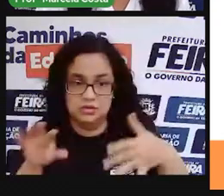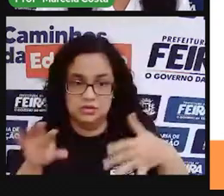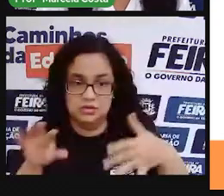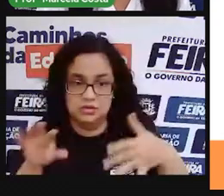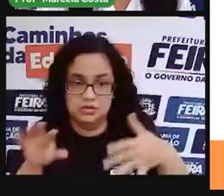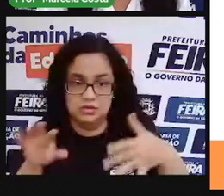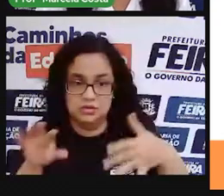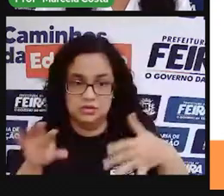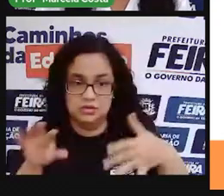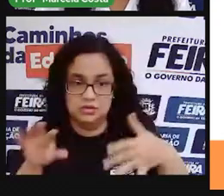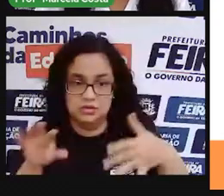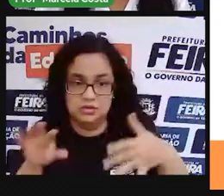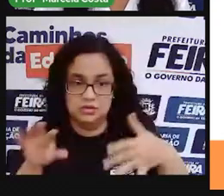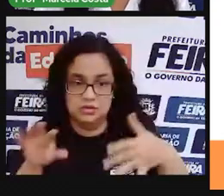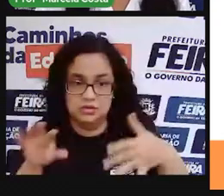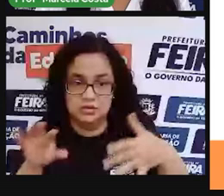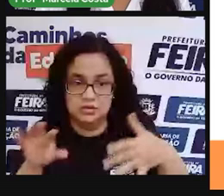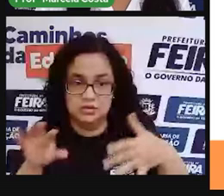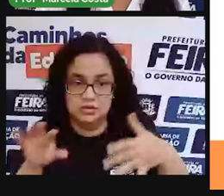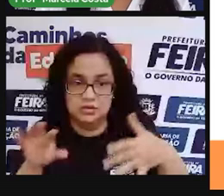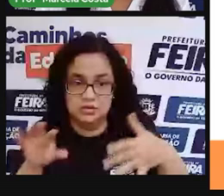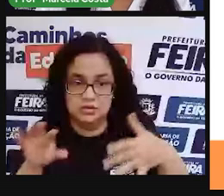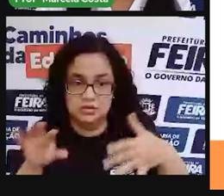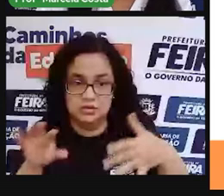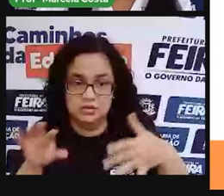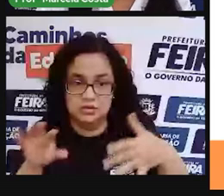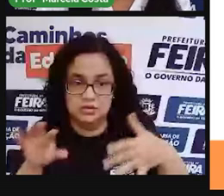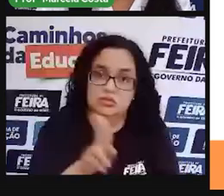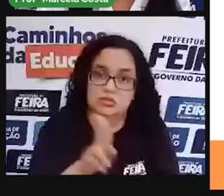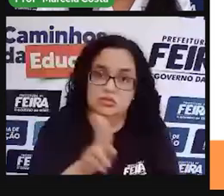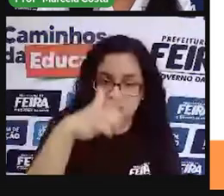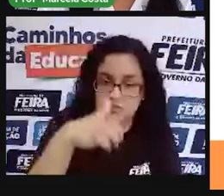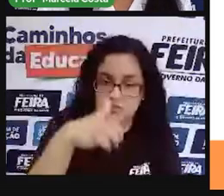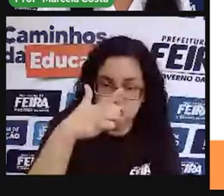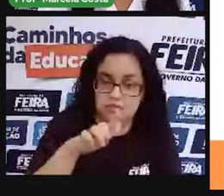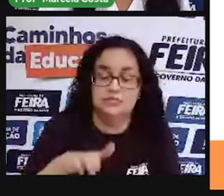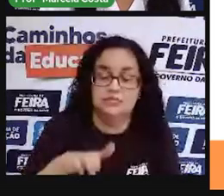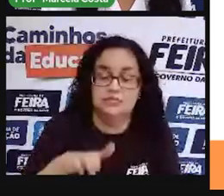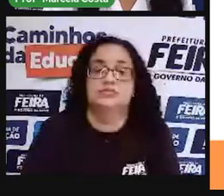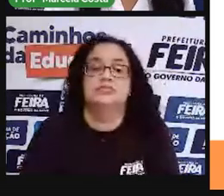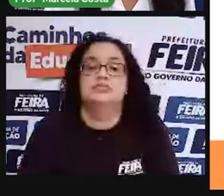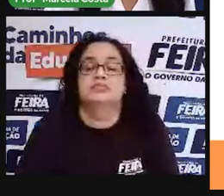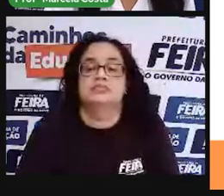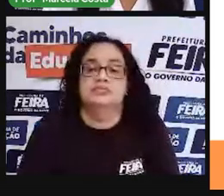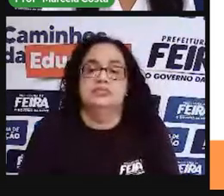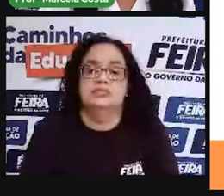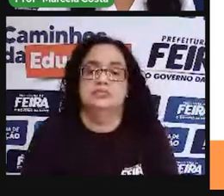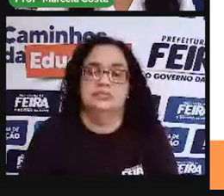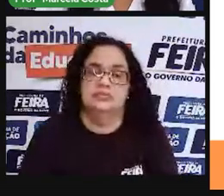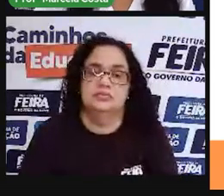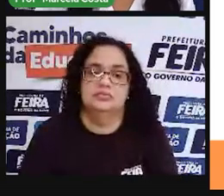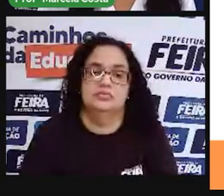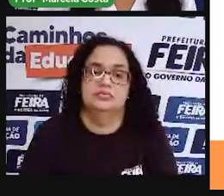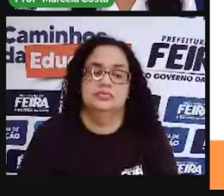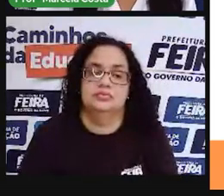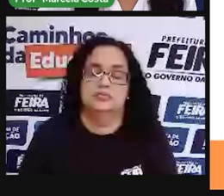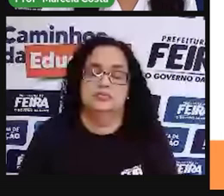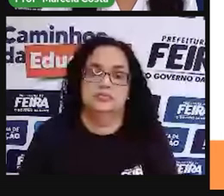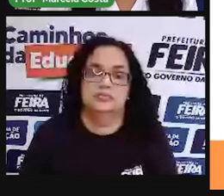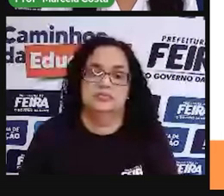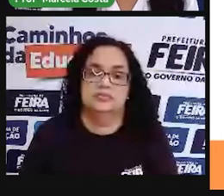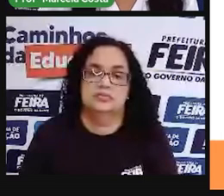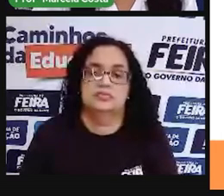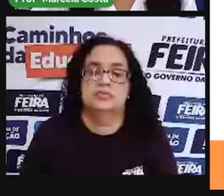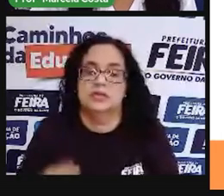é reciclável, porque tem o símbolo de reciclável e tem também o símbolo, né, da